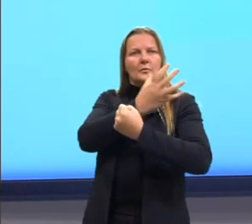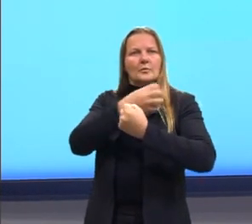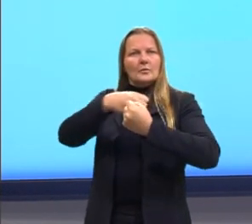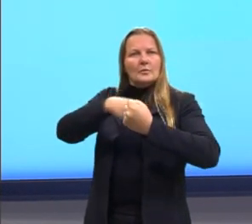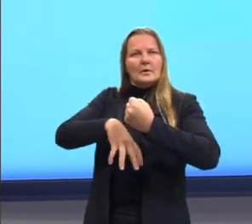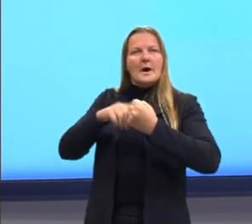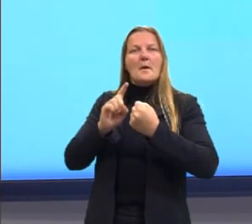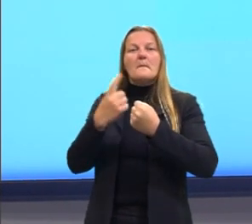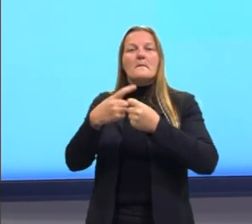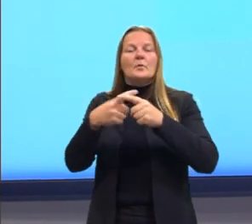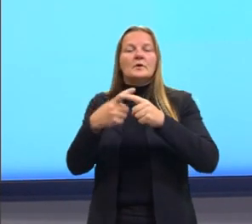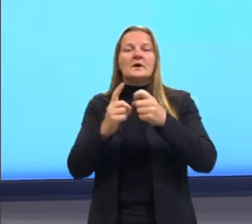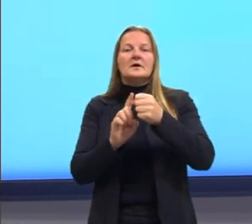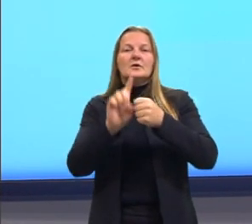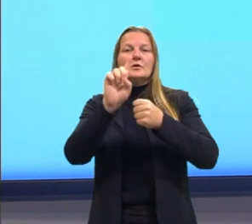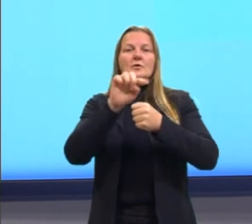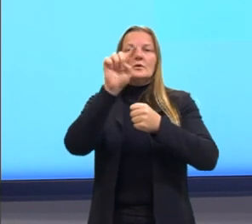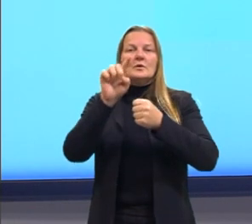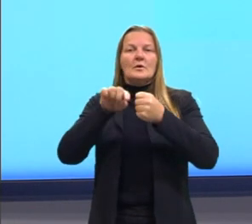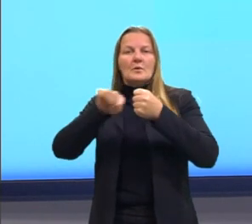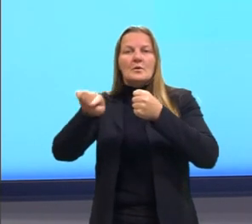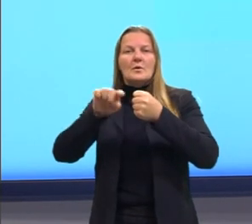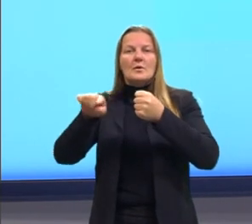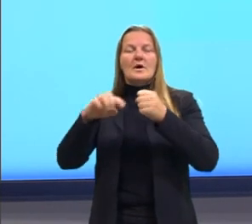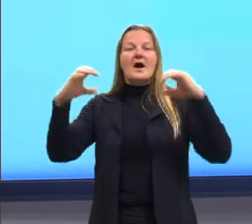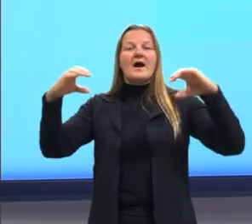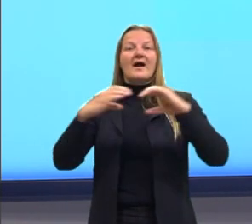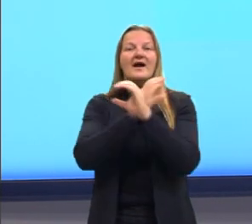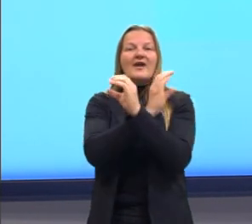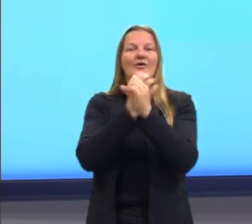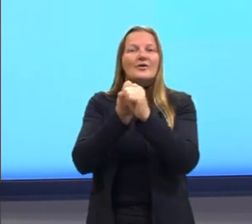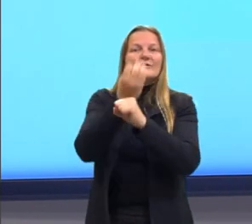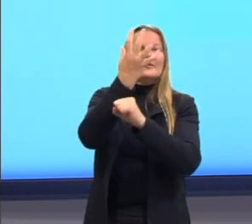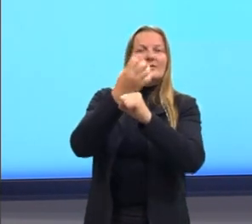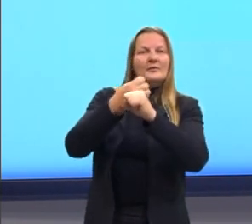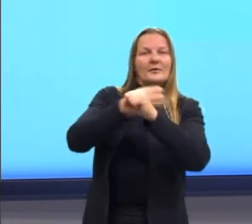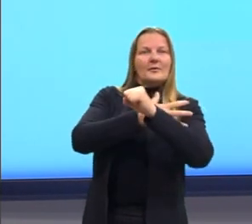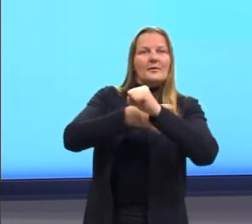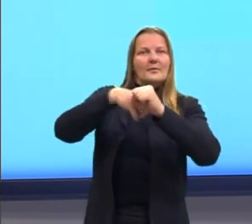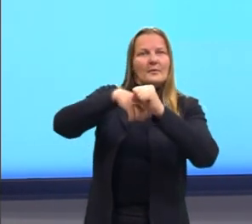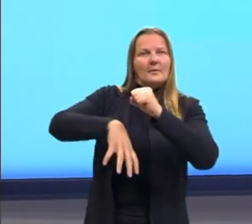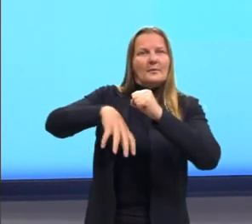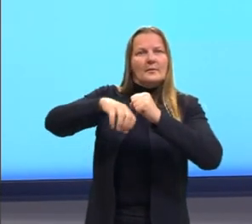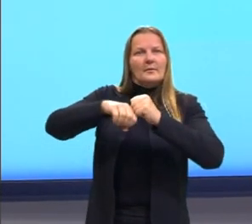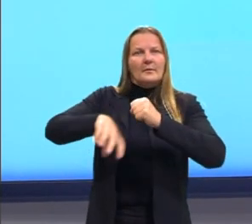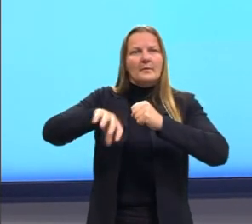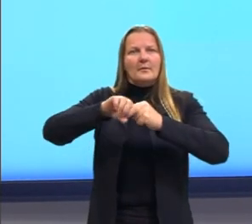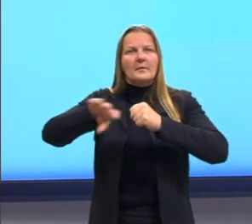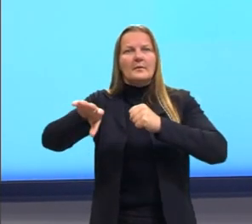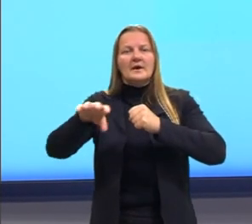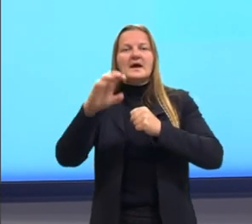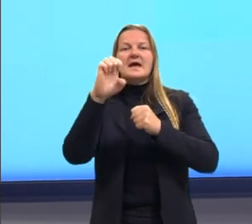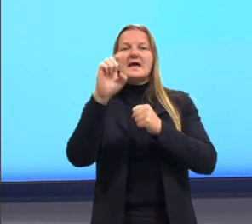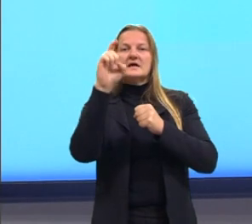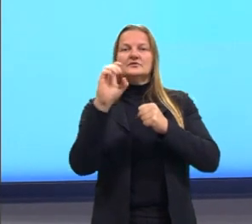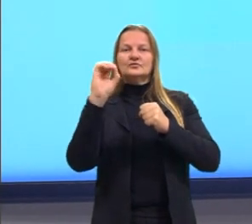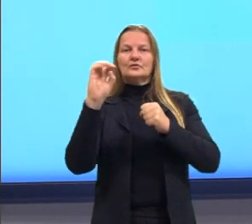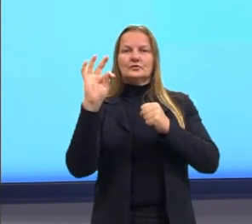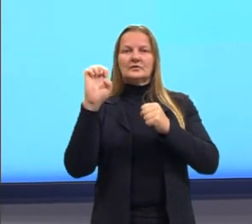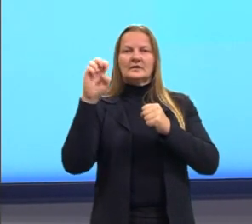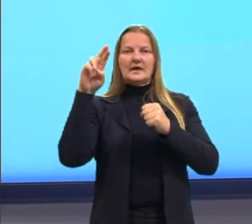as setinhas estão para fora ela libera calor para o ambiente ou seja uma reação exotérmica